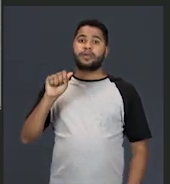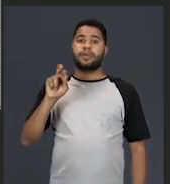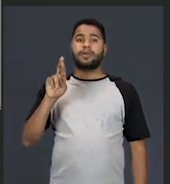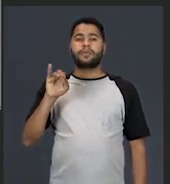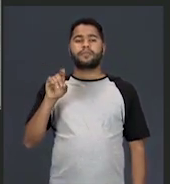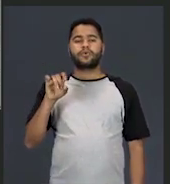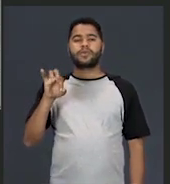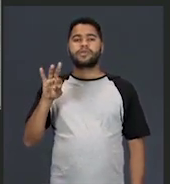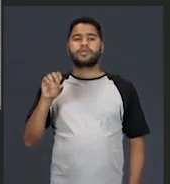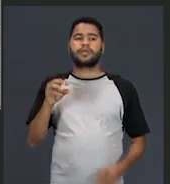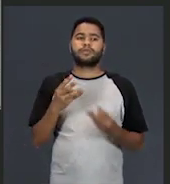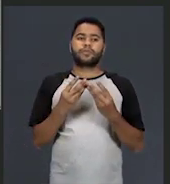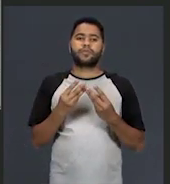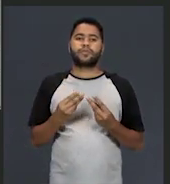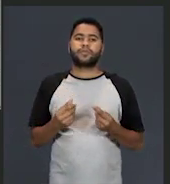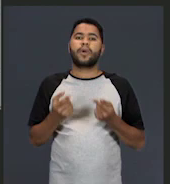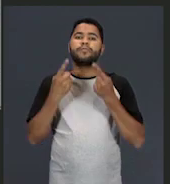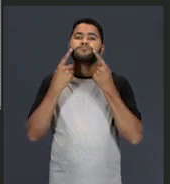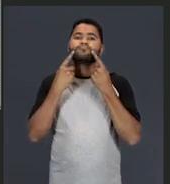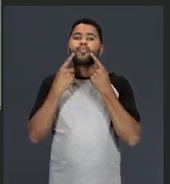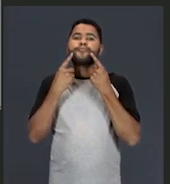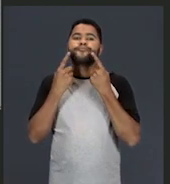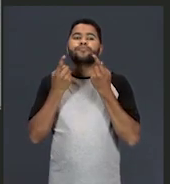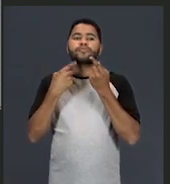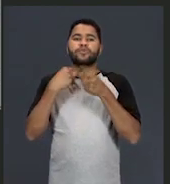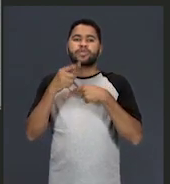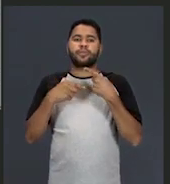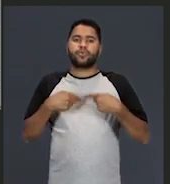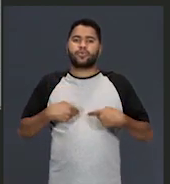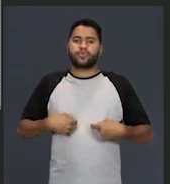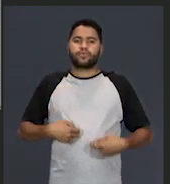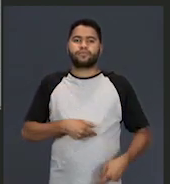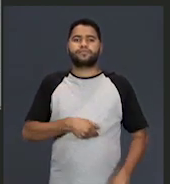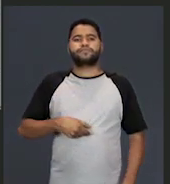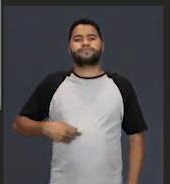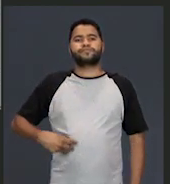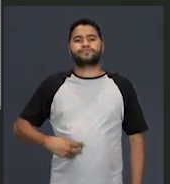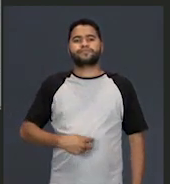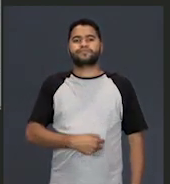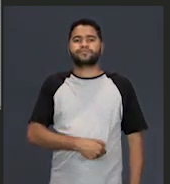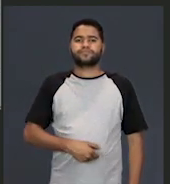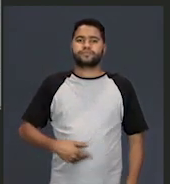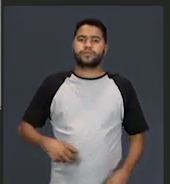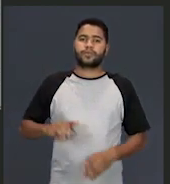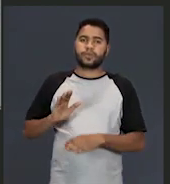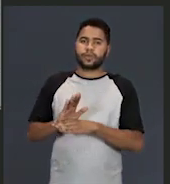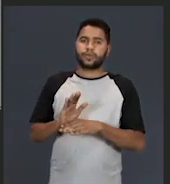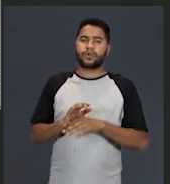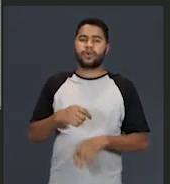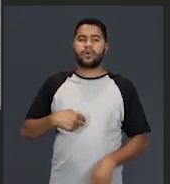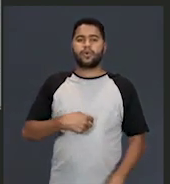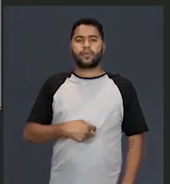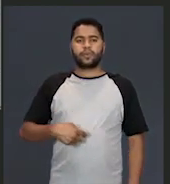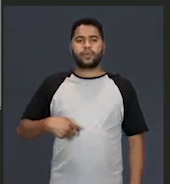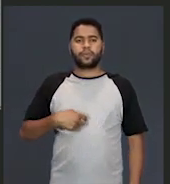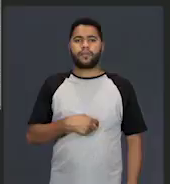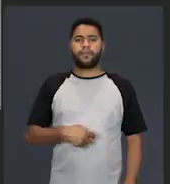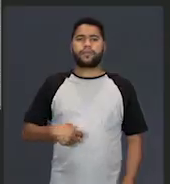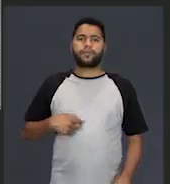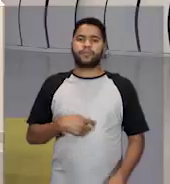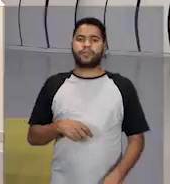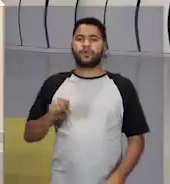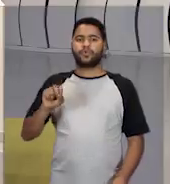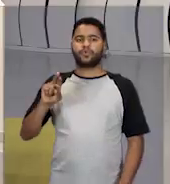ser digeridos na boca e depois no intestino, tá? Com a ajuda do pâncreas e de suco do